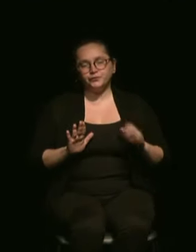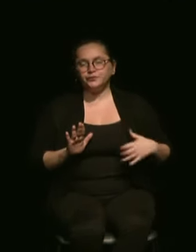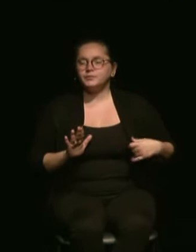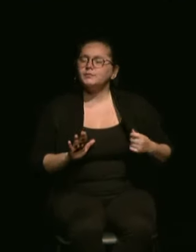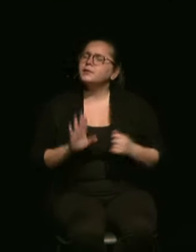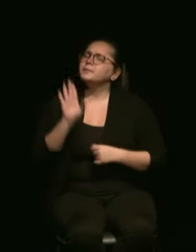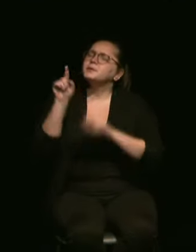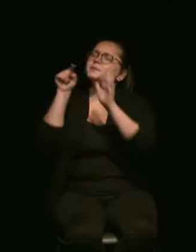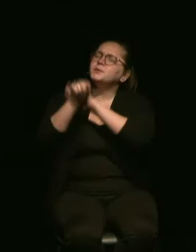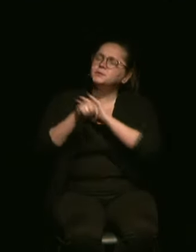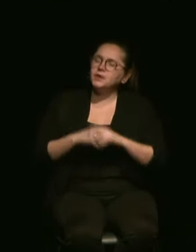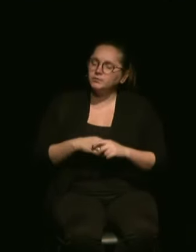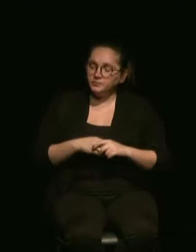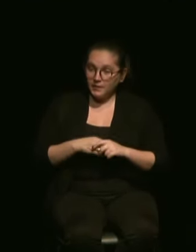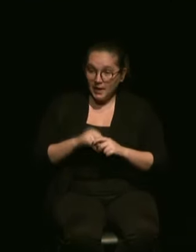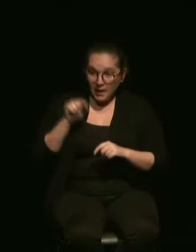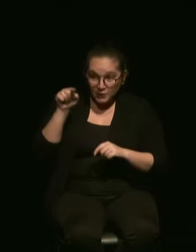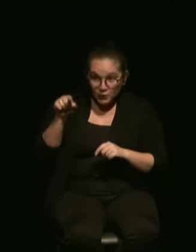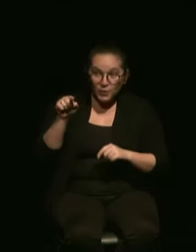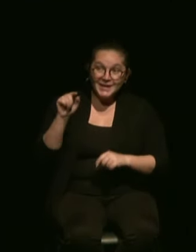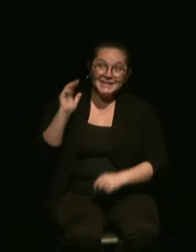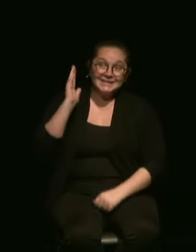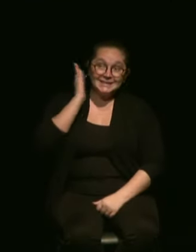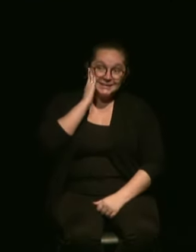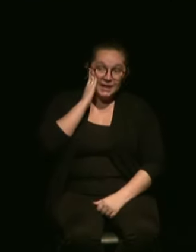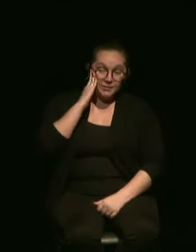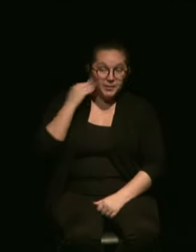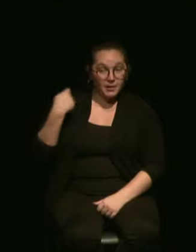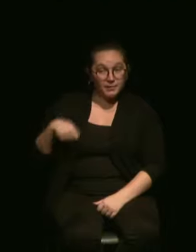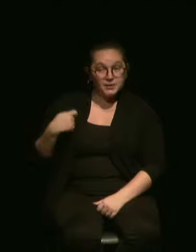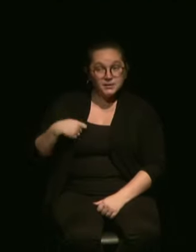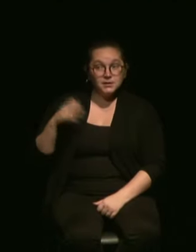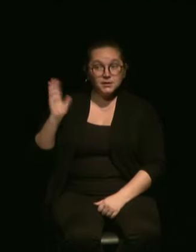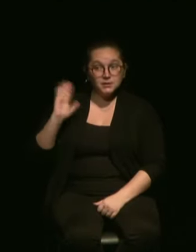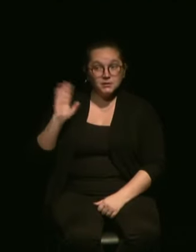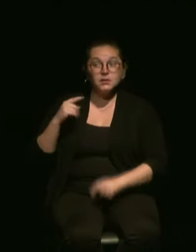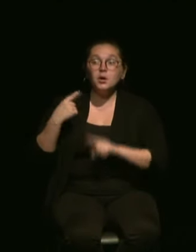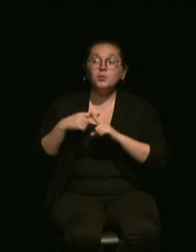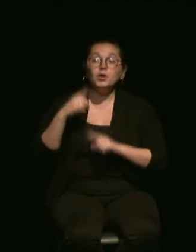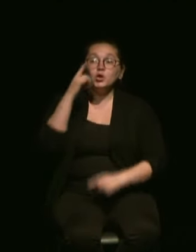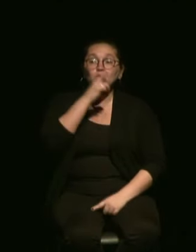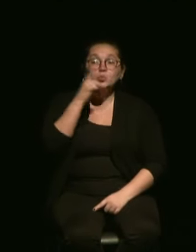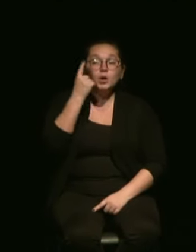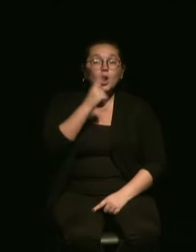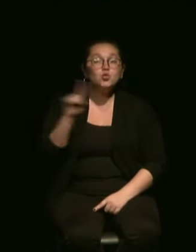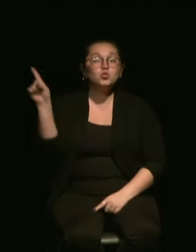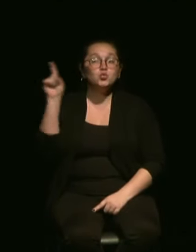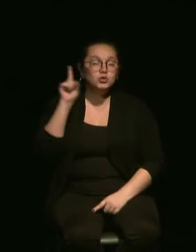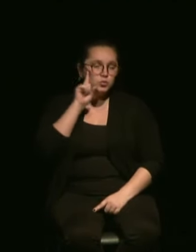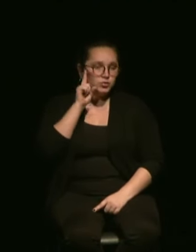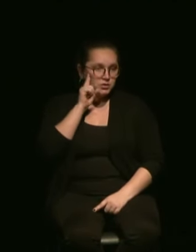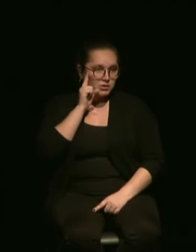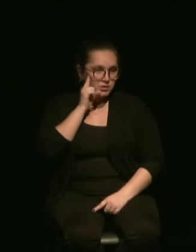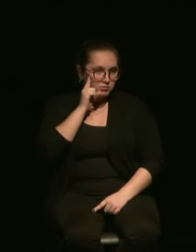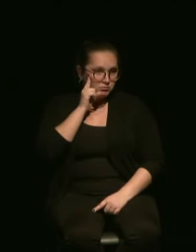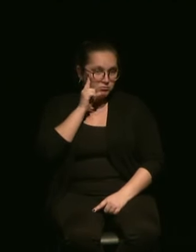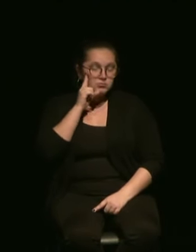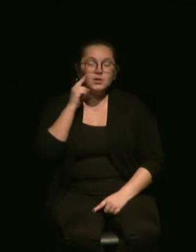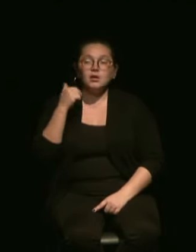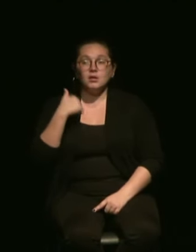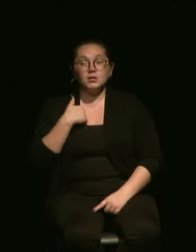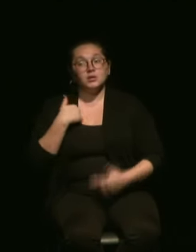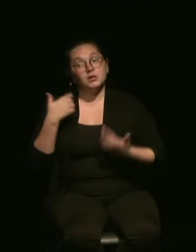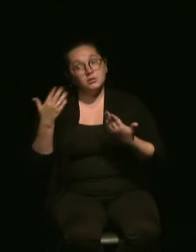Dona Mariquinha? Oi. A senhora sabe que a gente veio se despedir, né? Foi. Porque domingo é o último dia. Você vai na casa da Rosa,